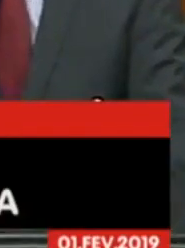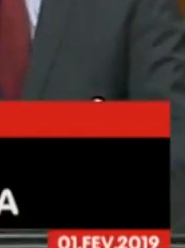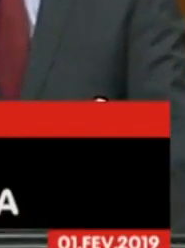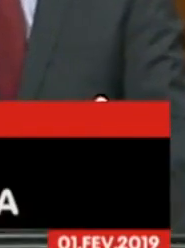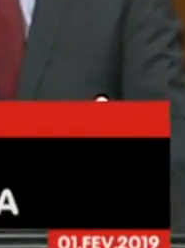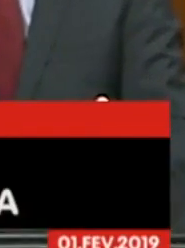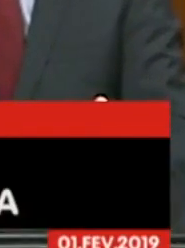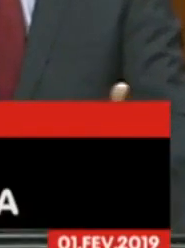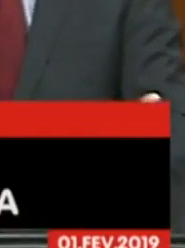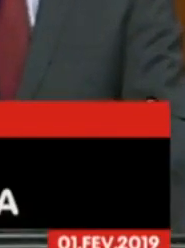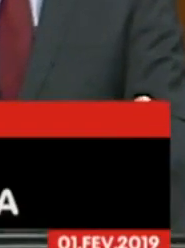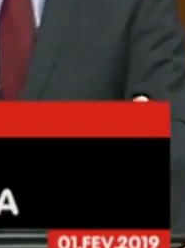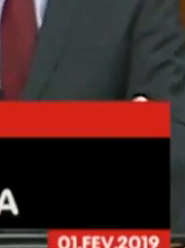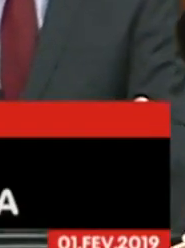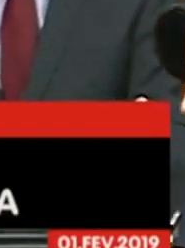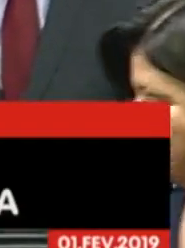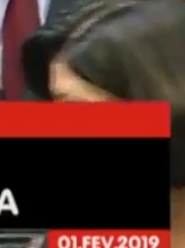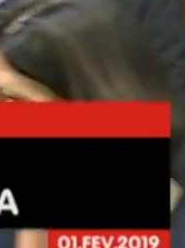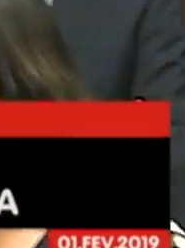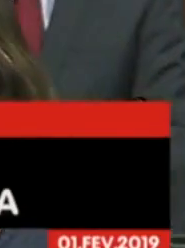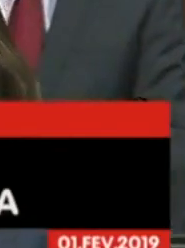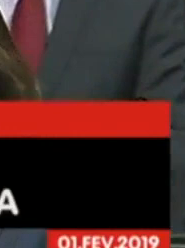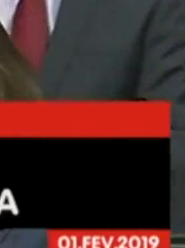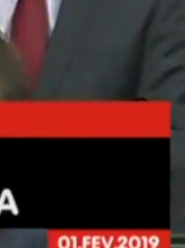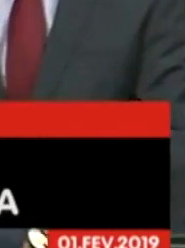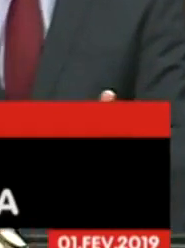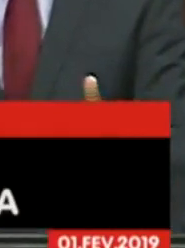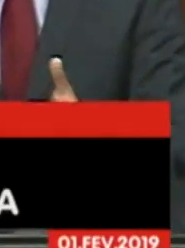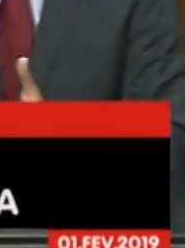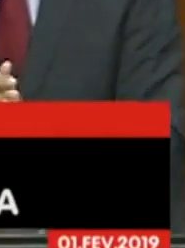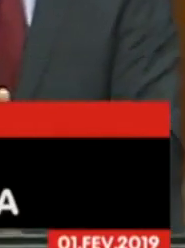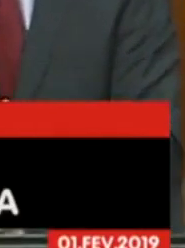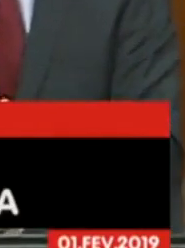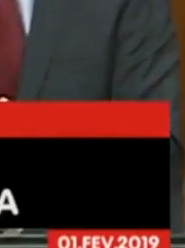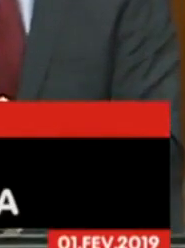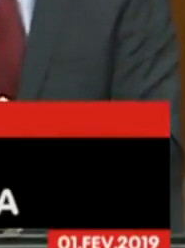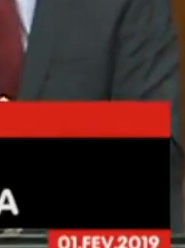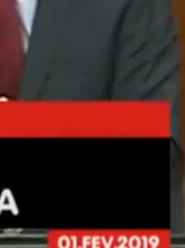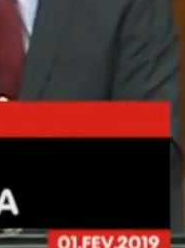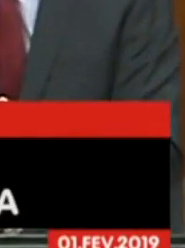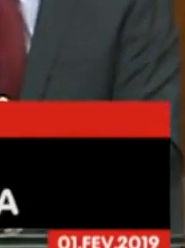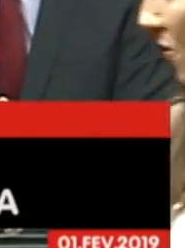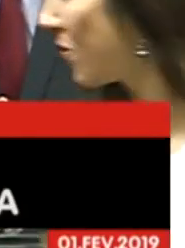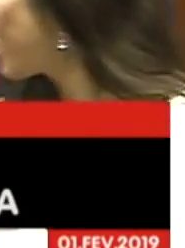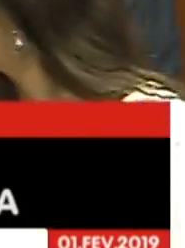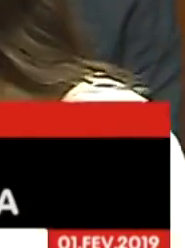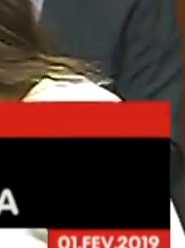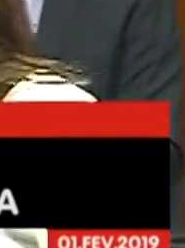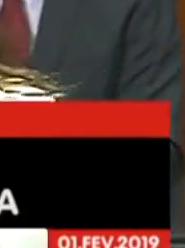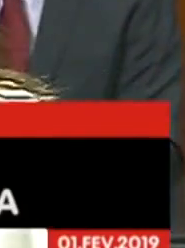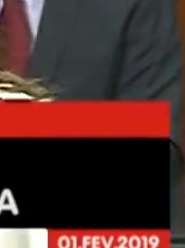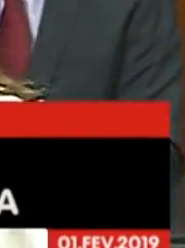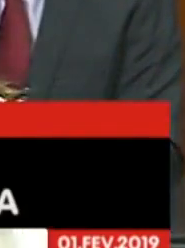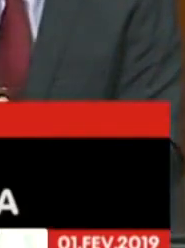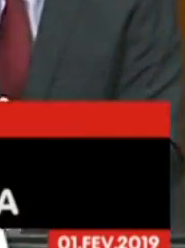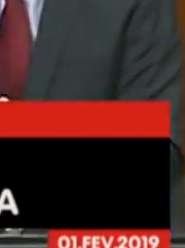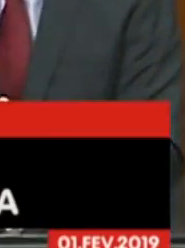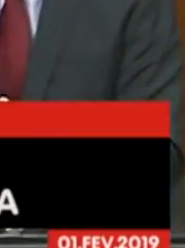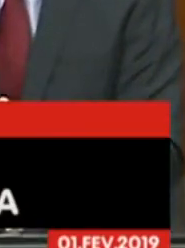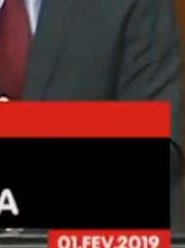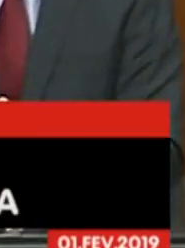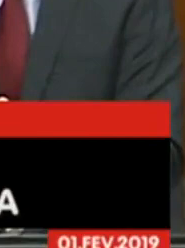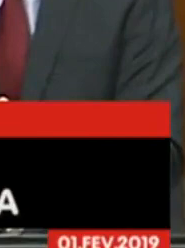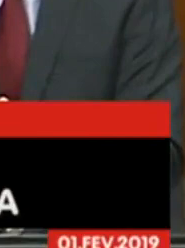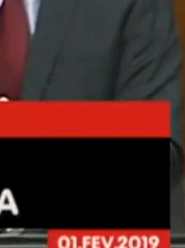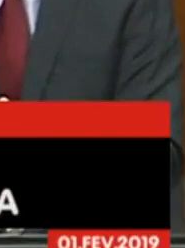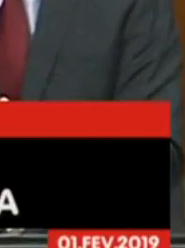dê sinalizações mais claras em relação ao tema para que Minas Gerais possa encaminhar essa discussão. Ok, Marco, a gente vai voltar com